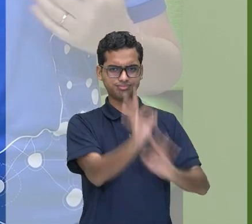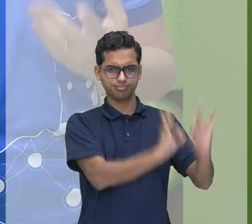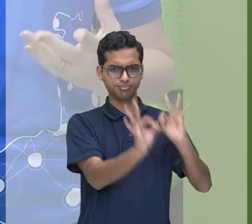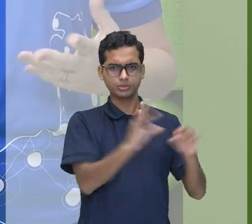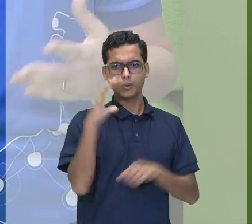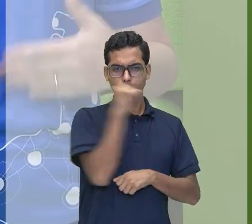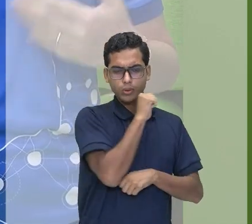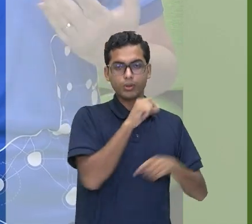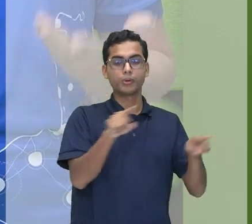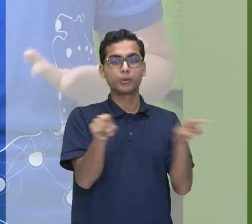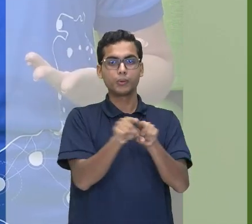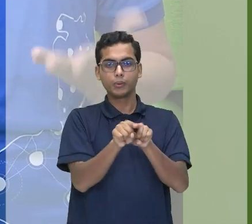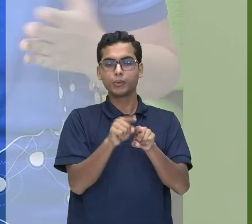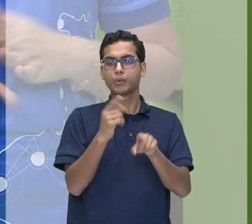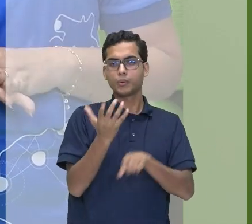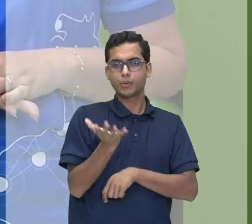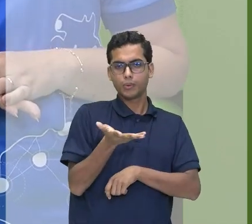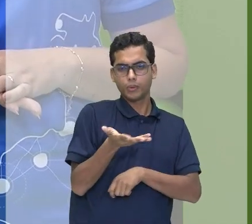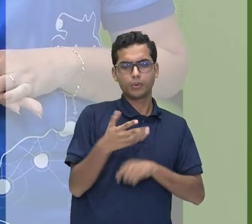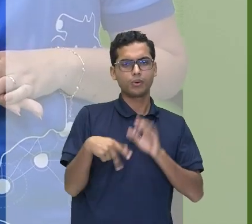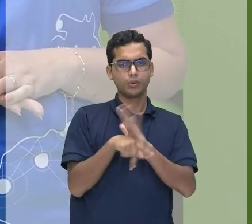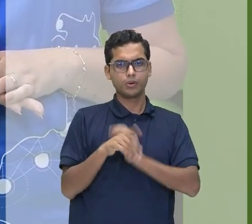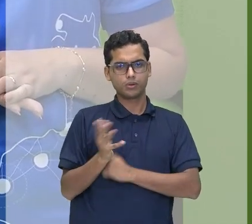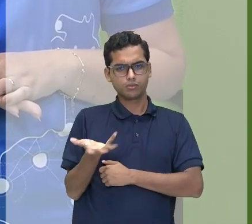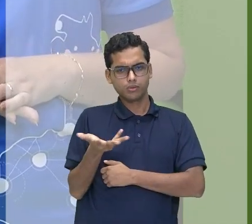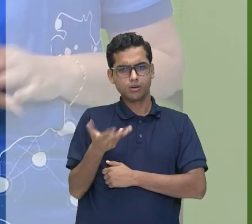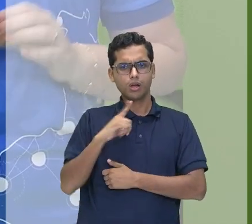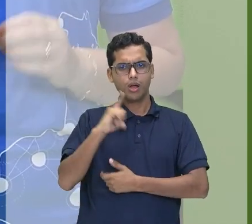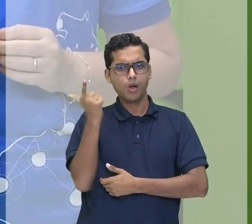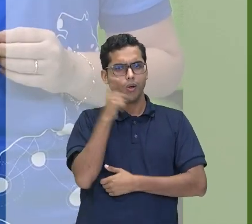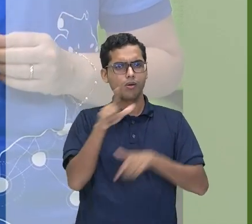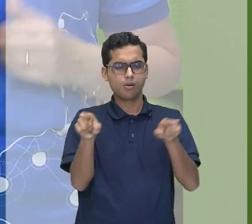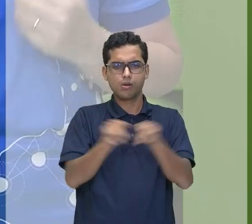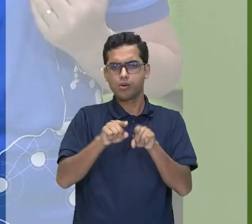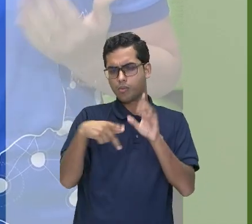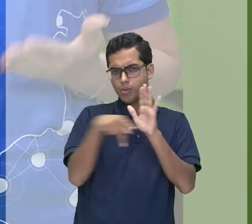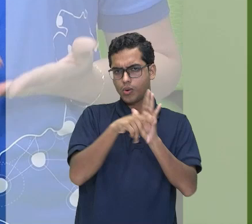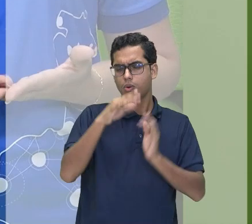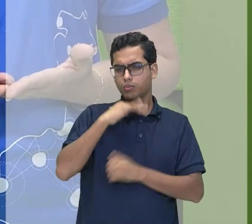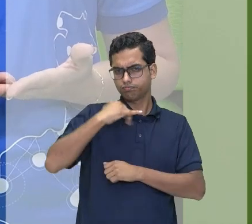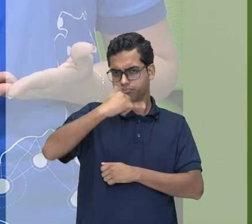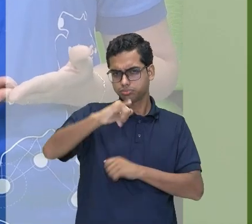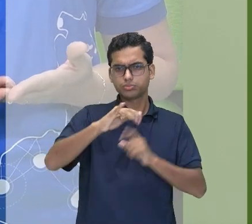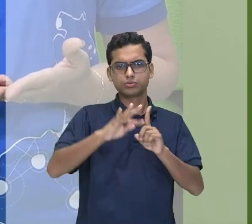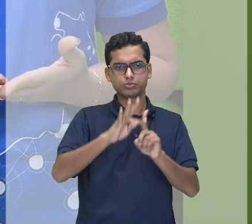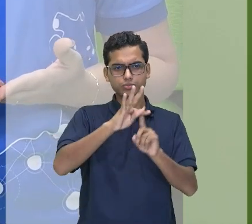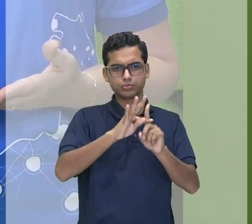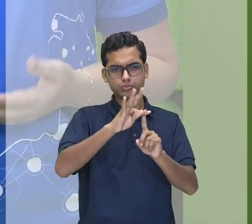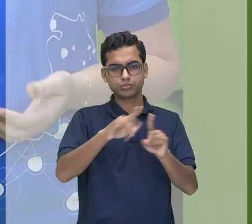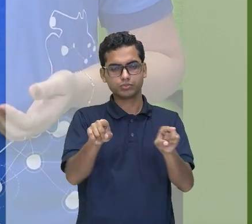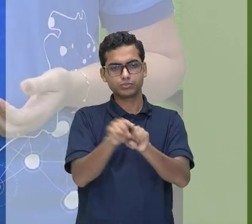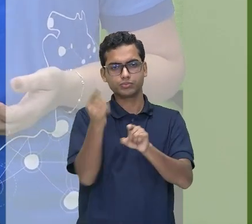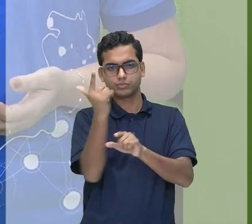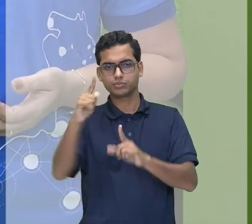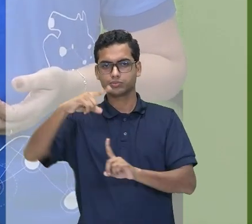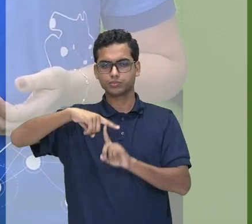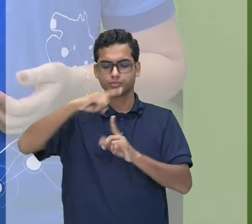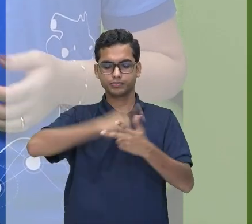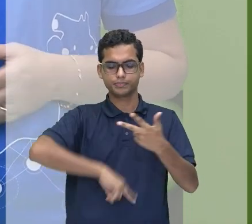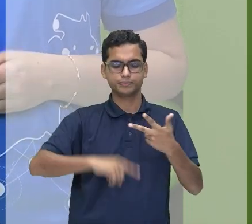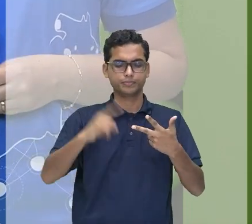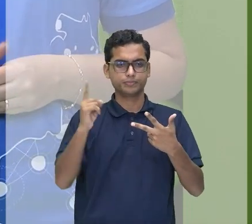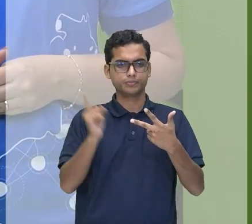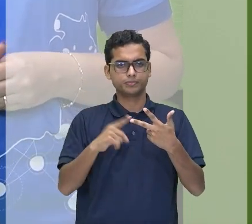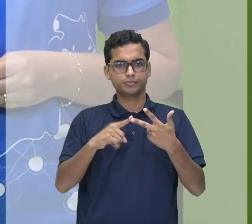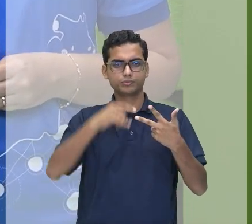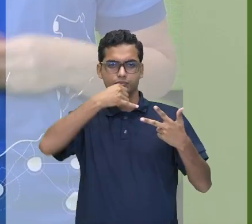né, aquecidas, e por isso a gente diz que é energia térmica. Temos ainda outro tipo de energia, que é a energia